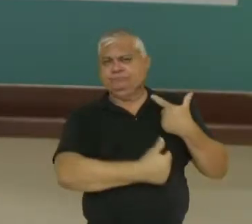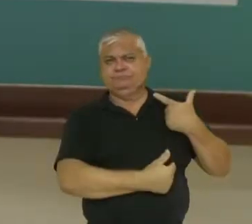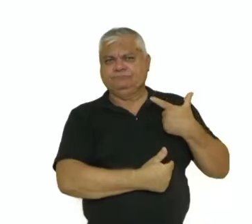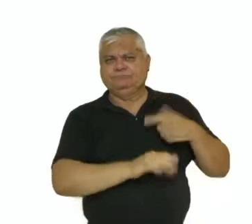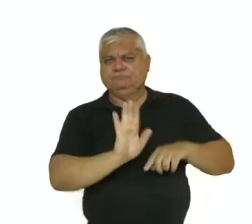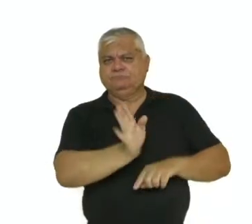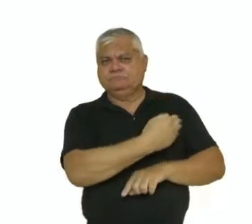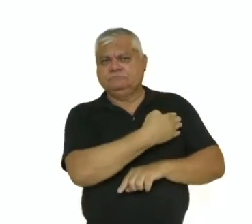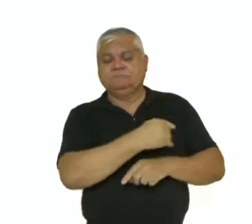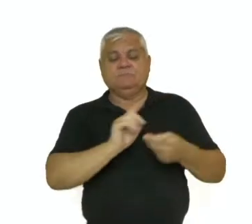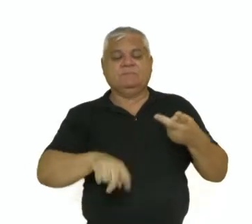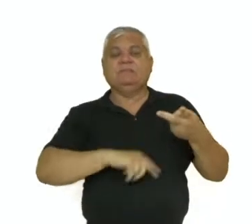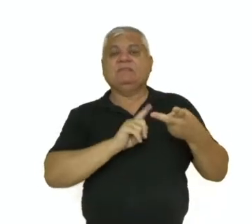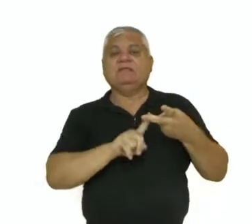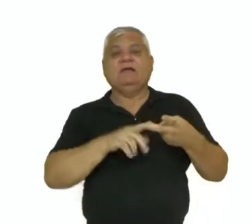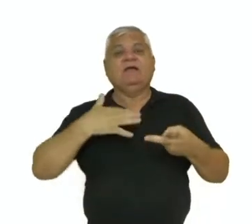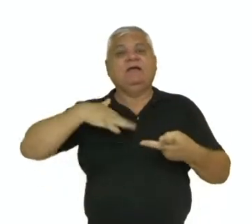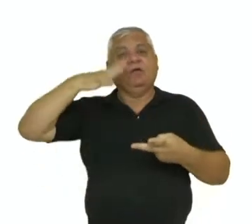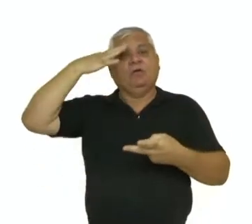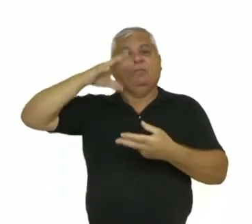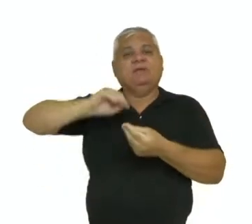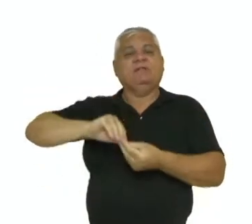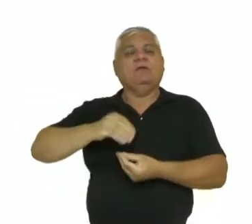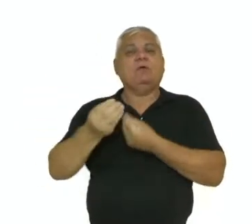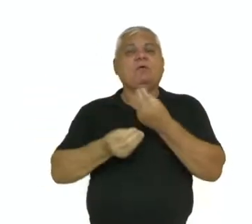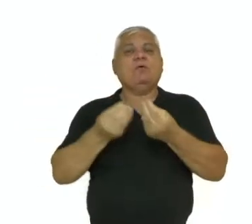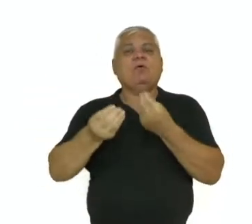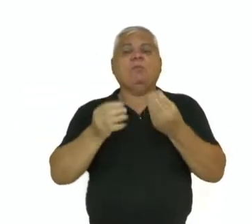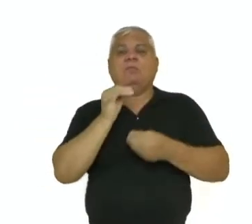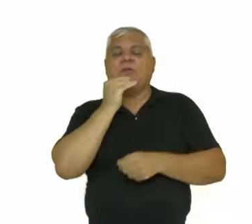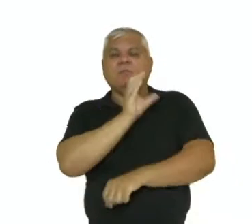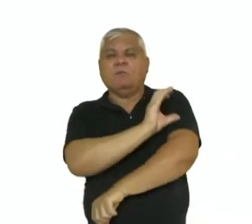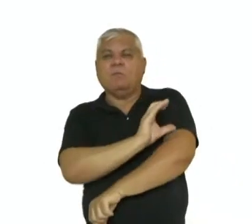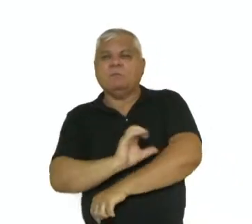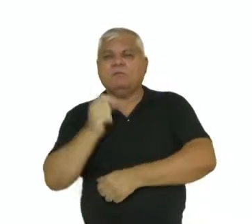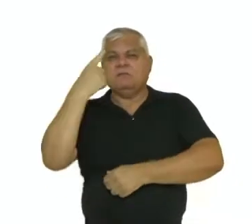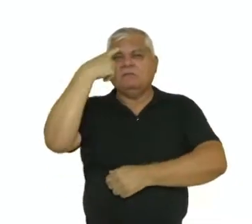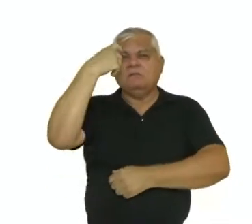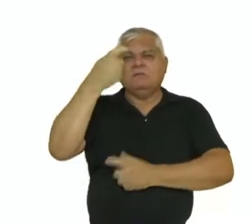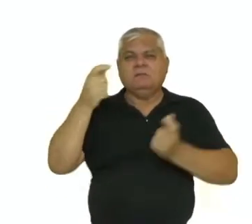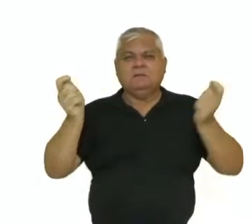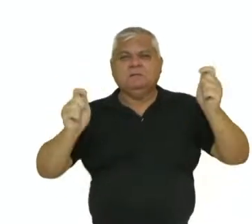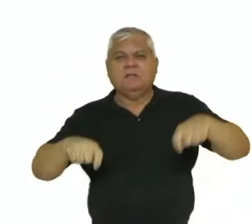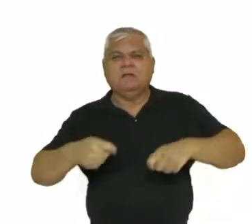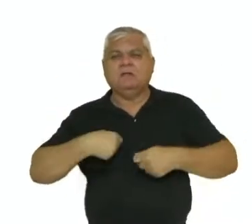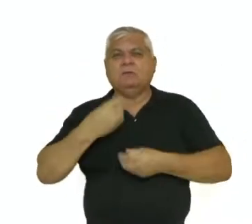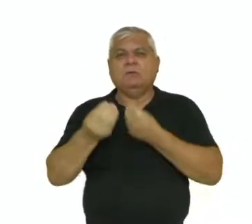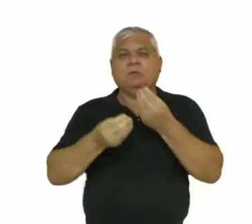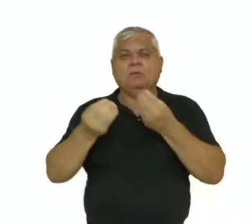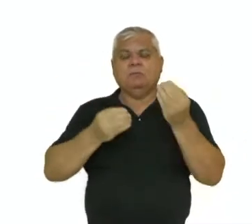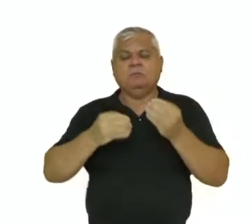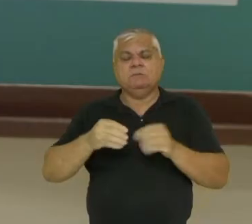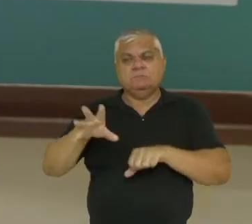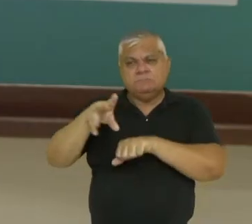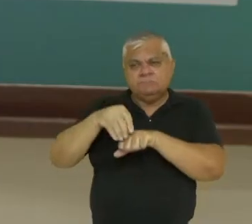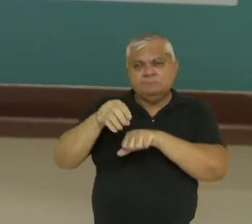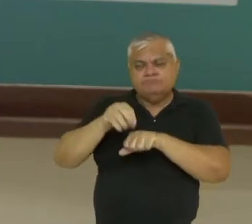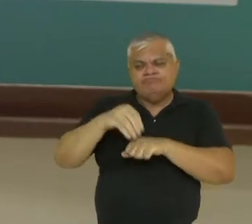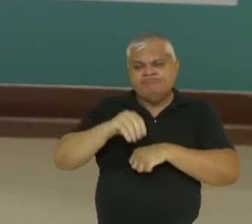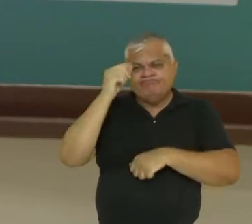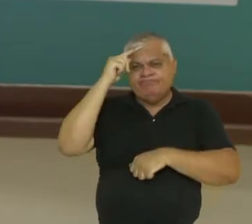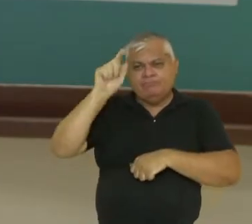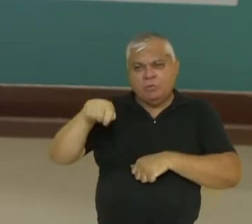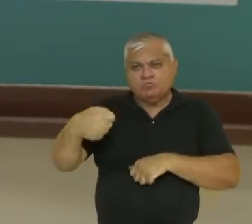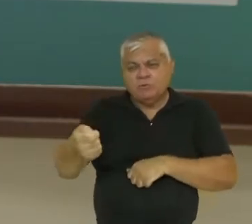inconsciente. Compreender comportamentos e ideias que limitam o nosso conhecimento a respeito